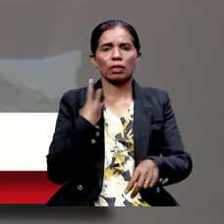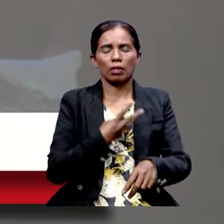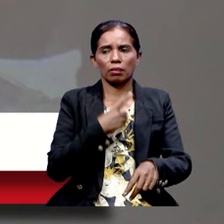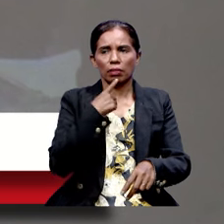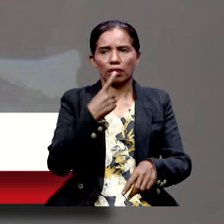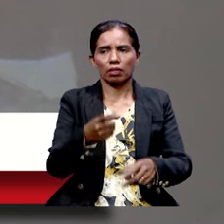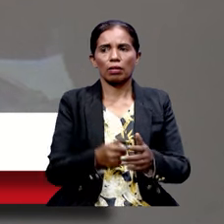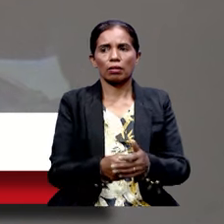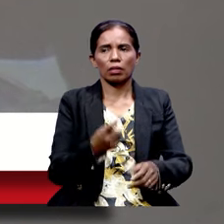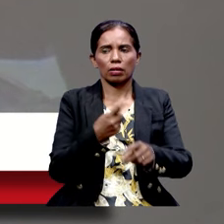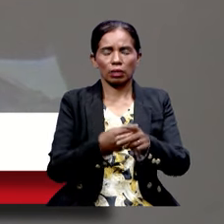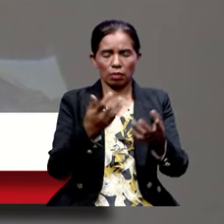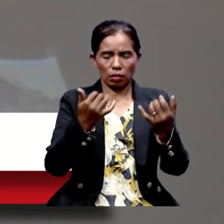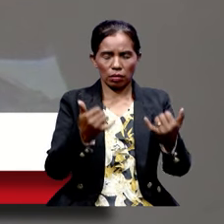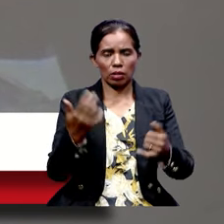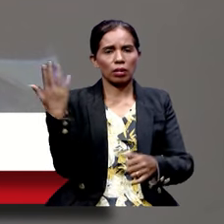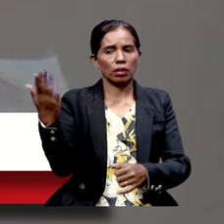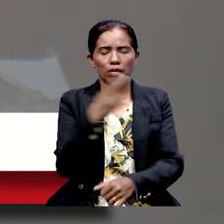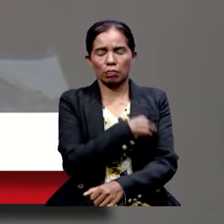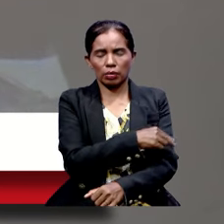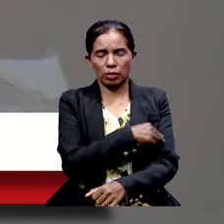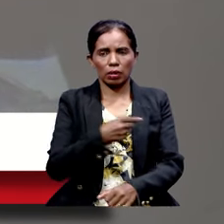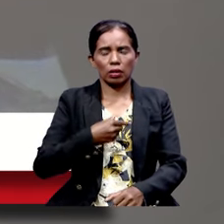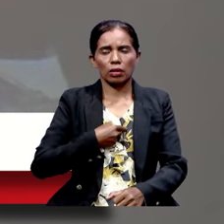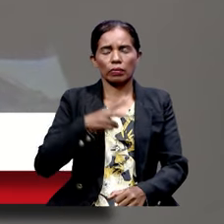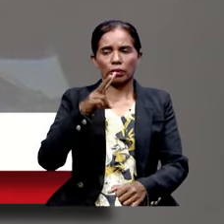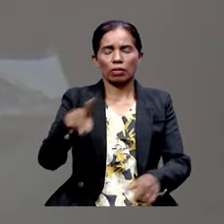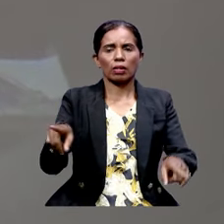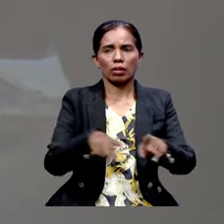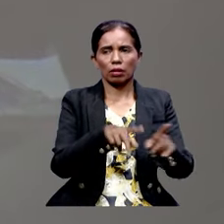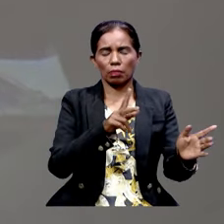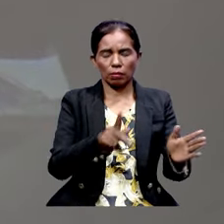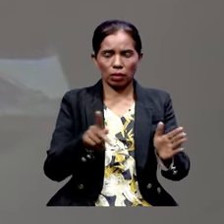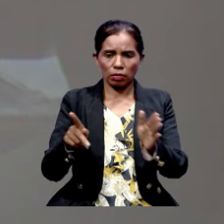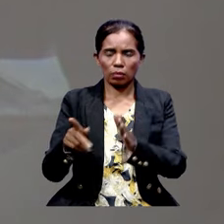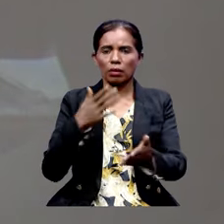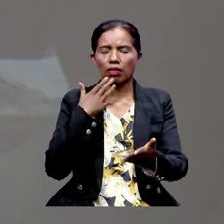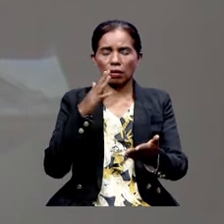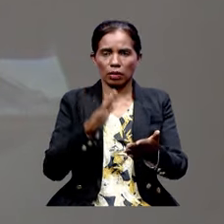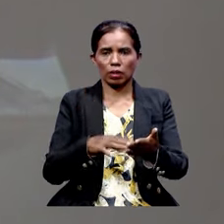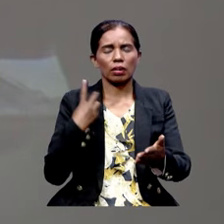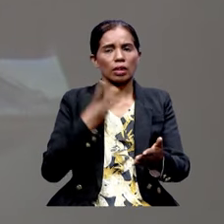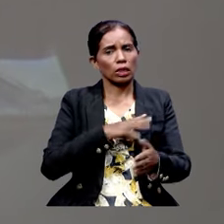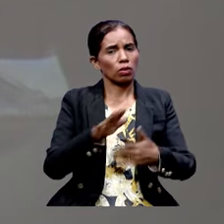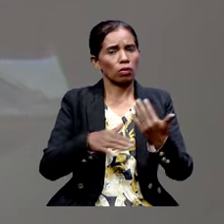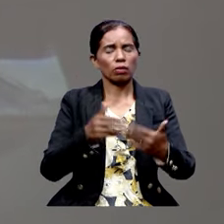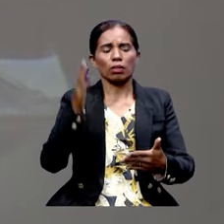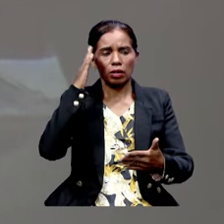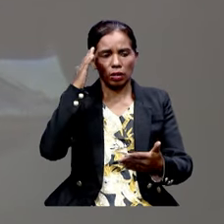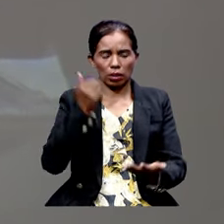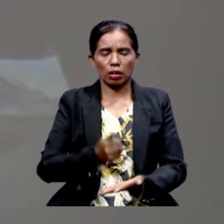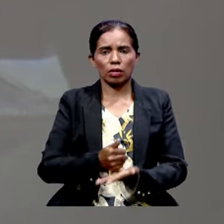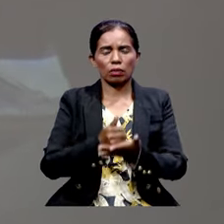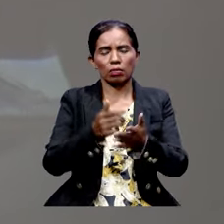deha. Situação agora ia hospital nacional ia de Valdares ne anesan plano aniquilamento. Ita hotu hatene atendimento ba